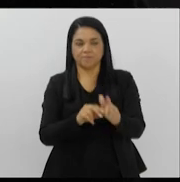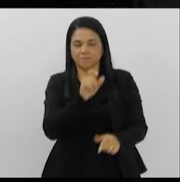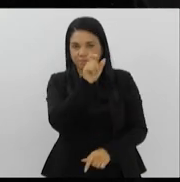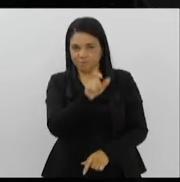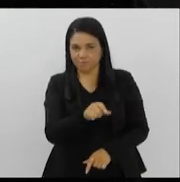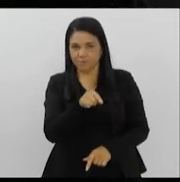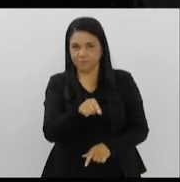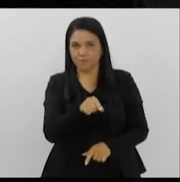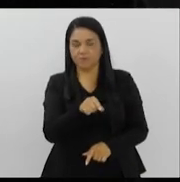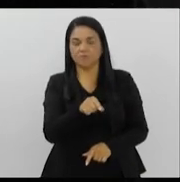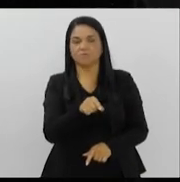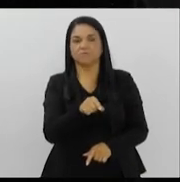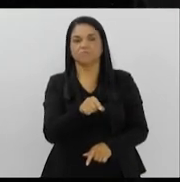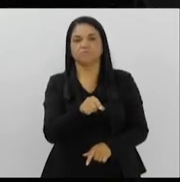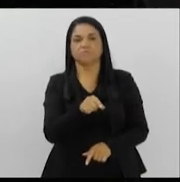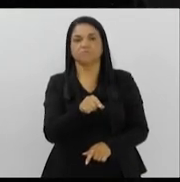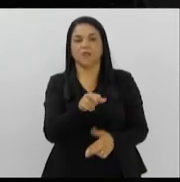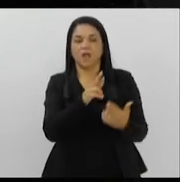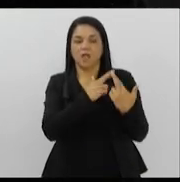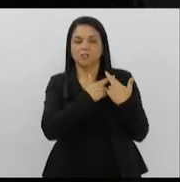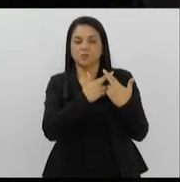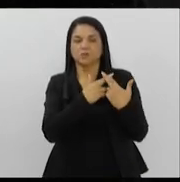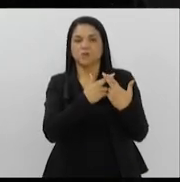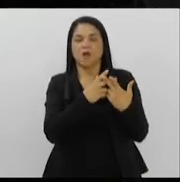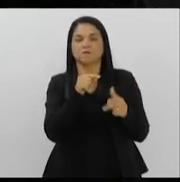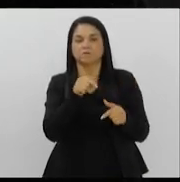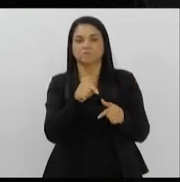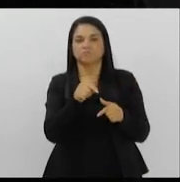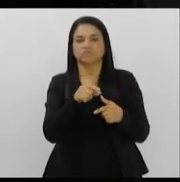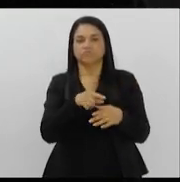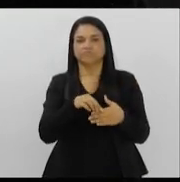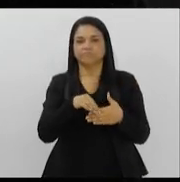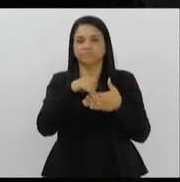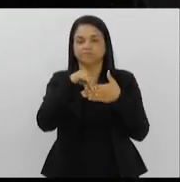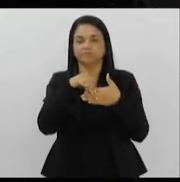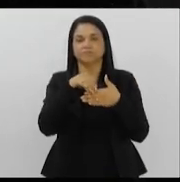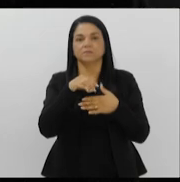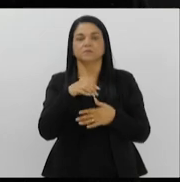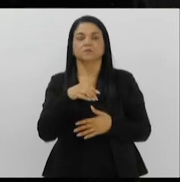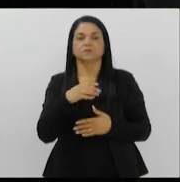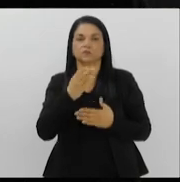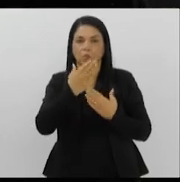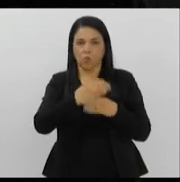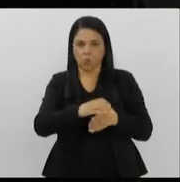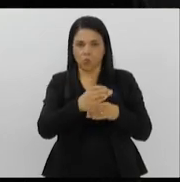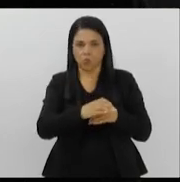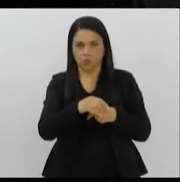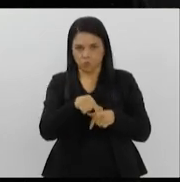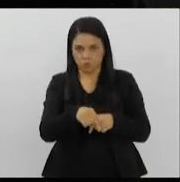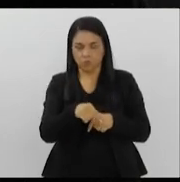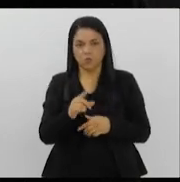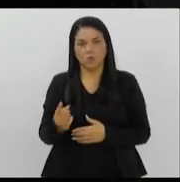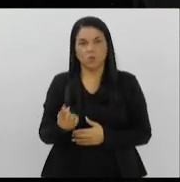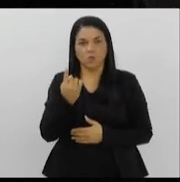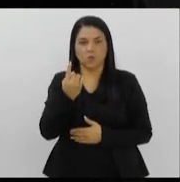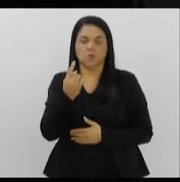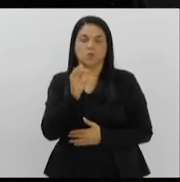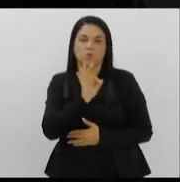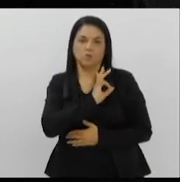dos concursados. E a Procuradoria-Geral do Estado, na presença do